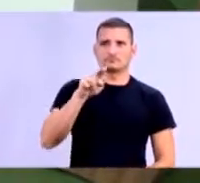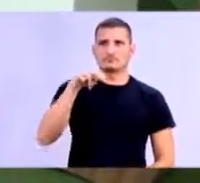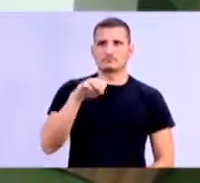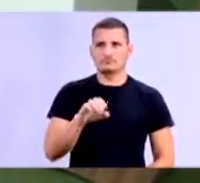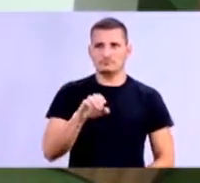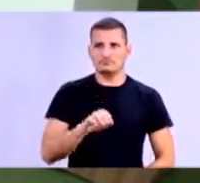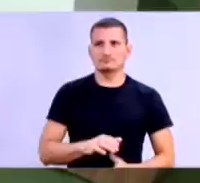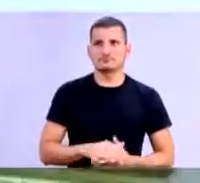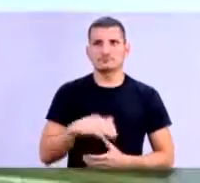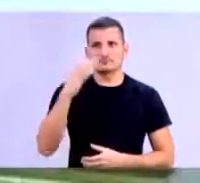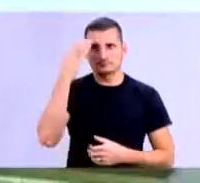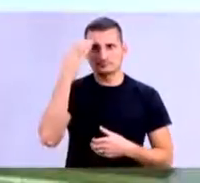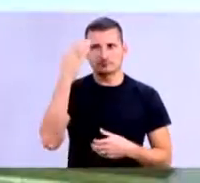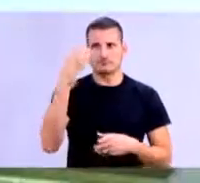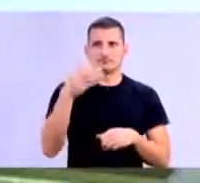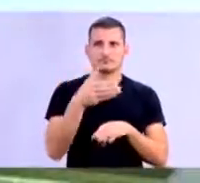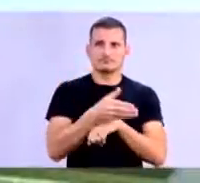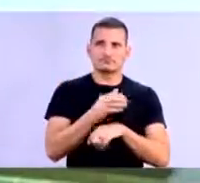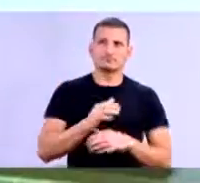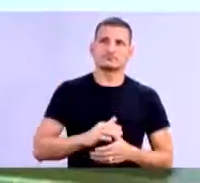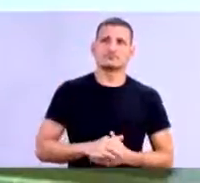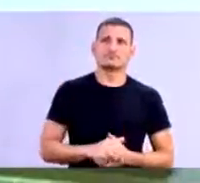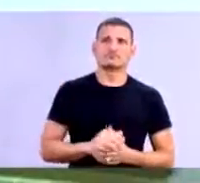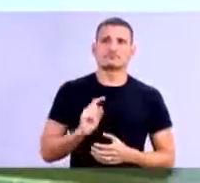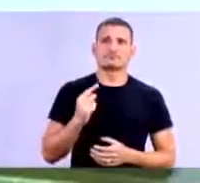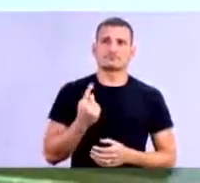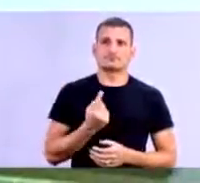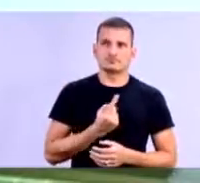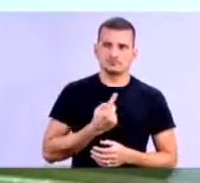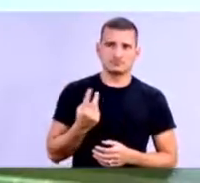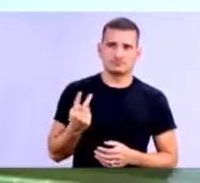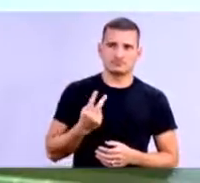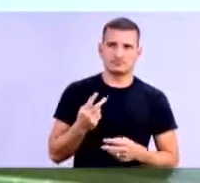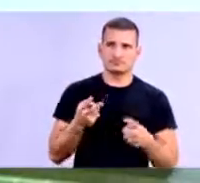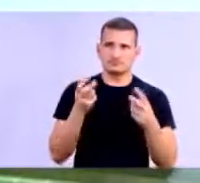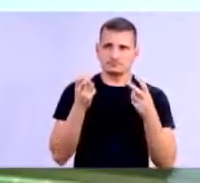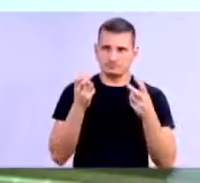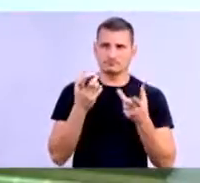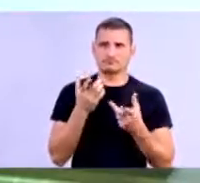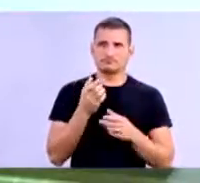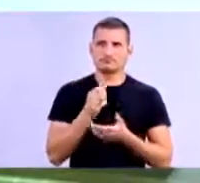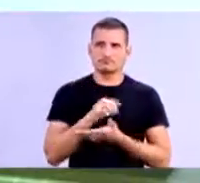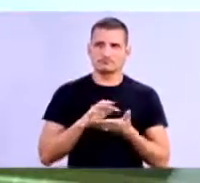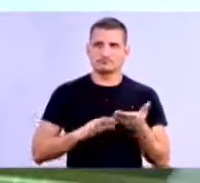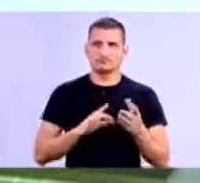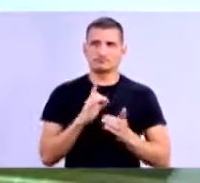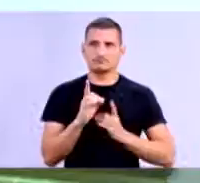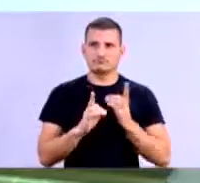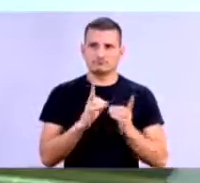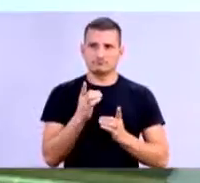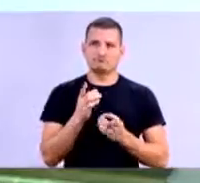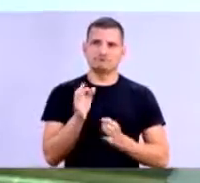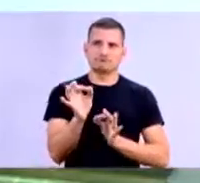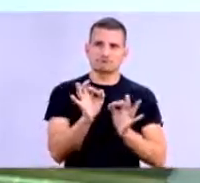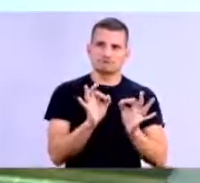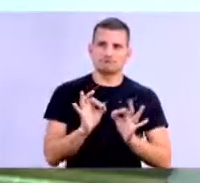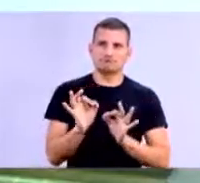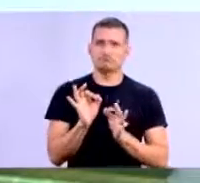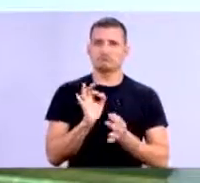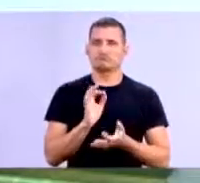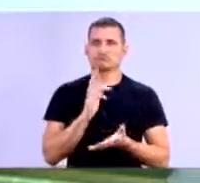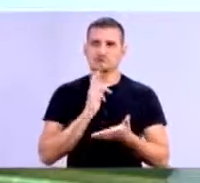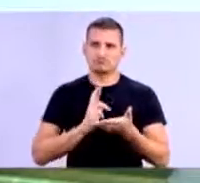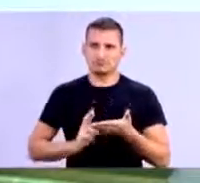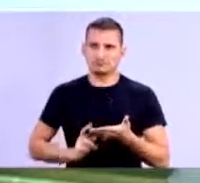Obrigada mesmo pela participação de vocês. Nós percebemos, então, que a atividade foi dinâmica, eles se organizaram mesmo para responder. Que bom,